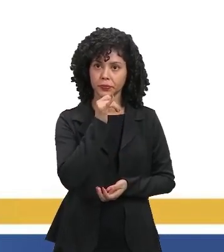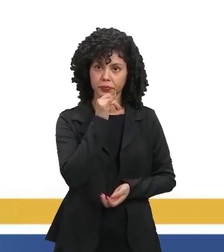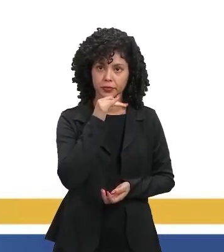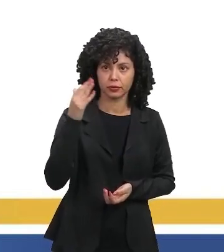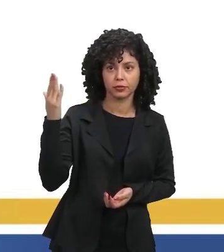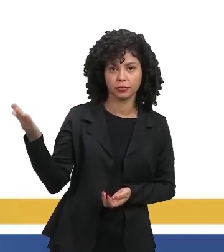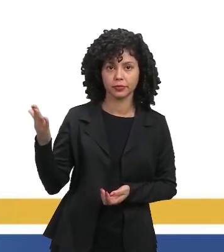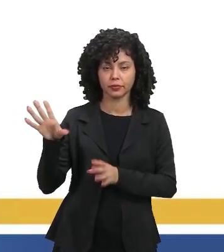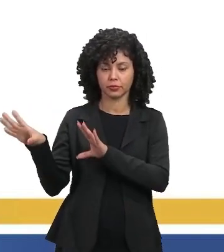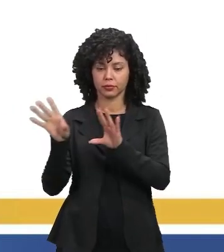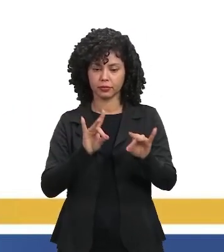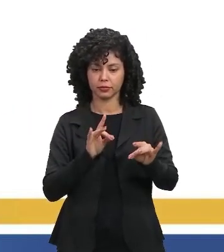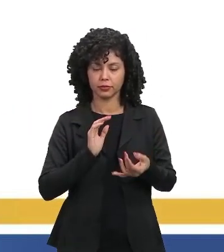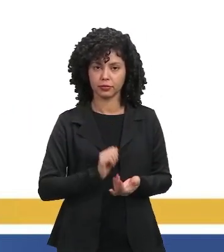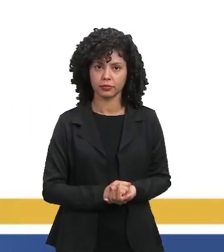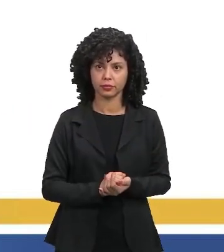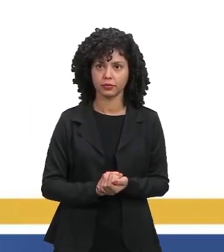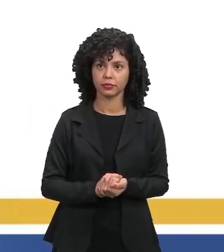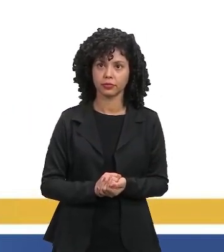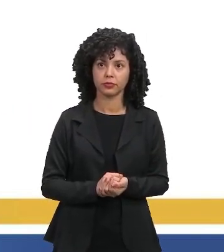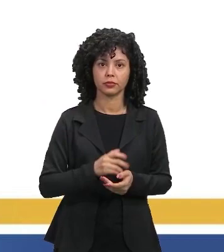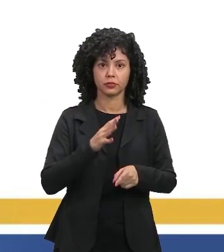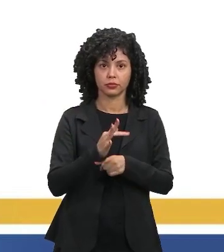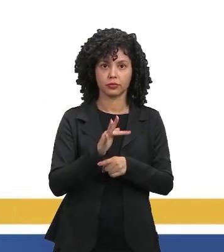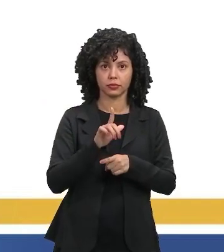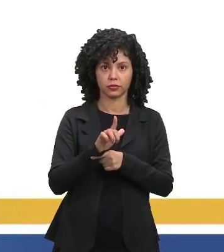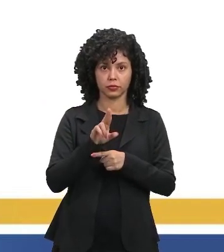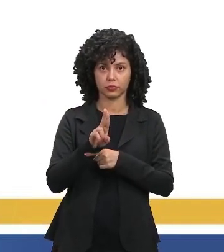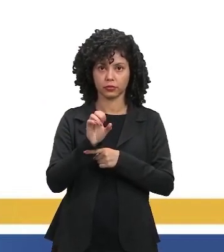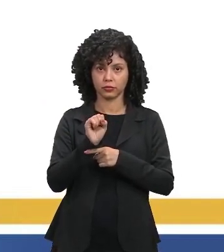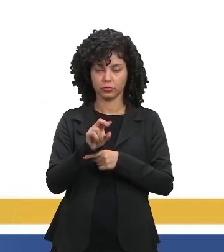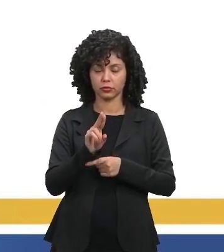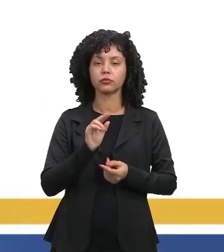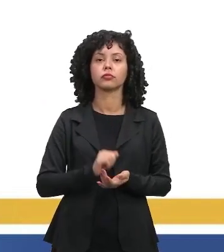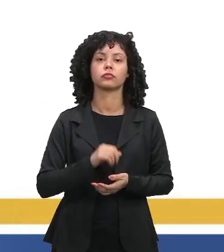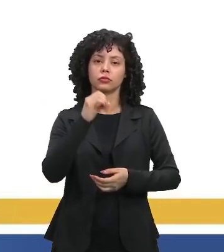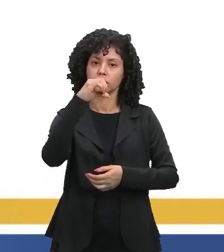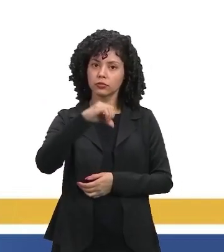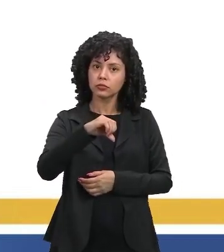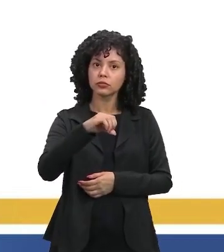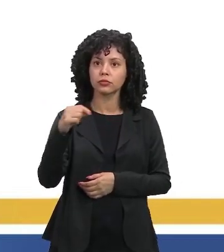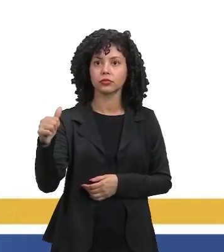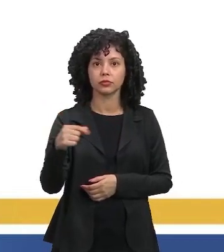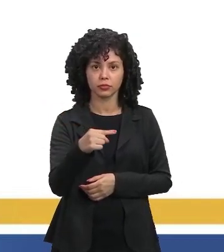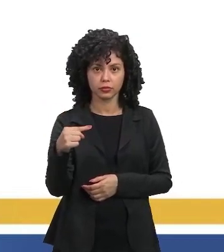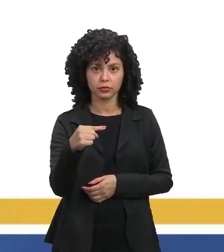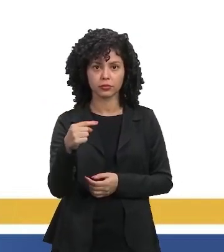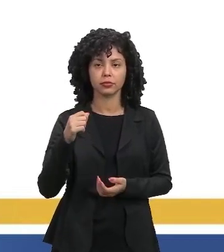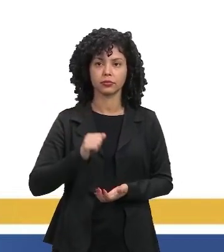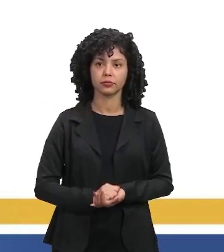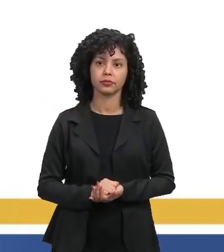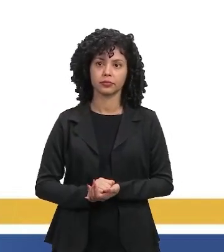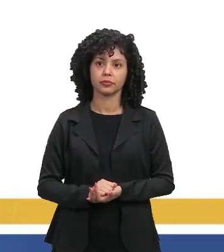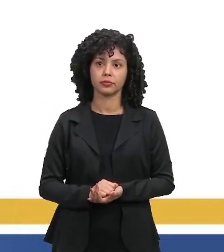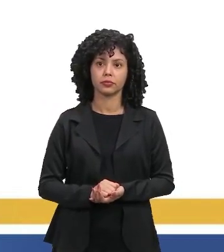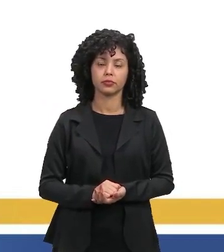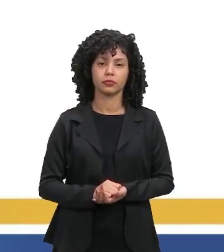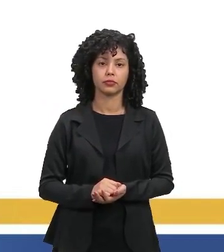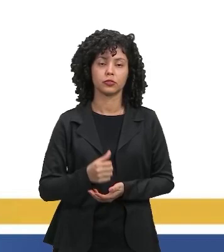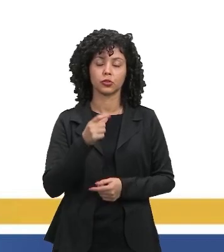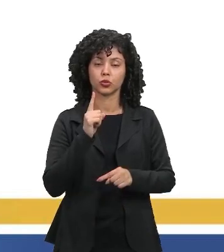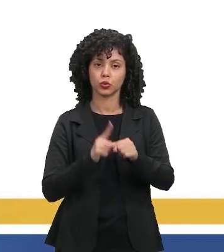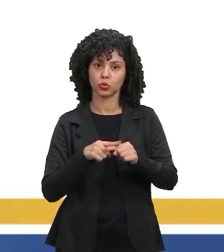para vocês, né, foi o flúor. Você tem 9 partículas negativas e